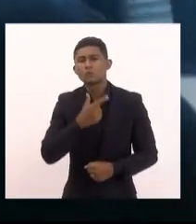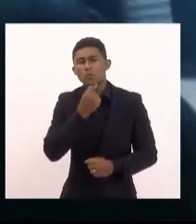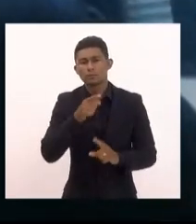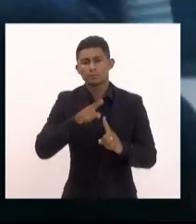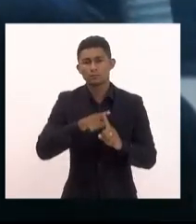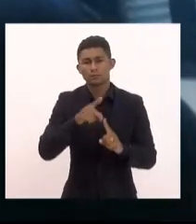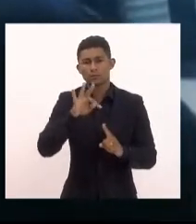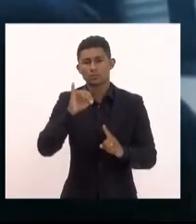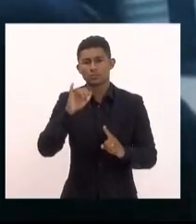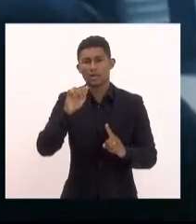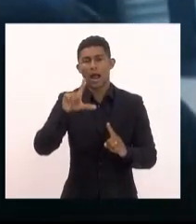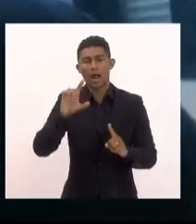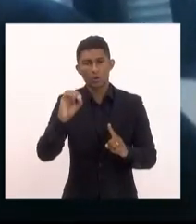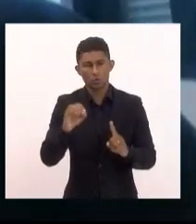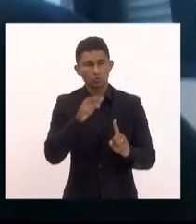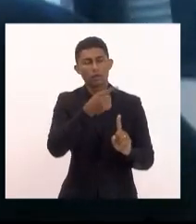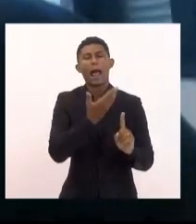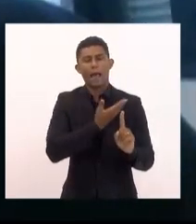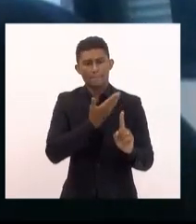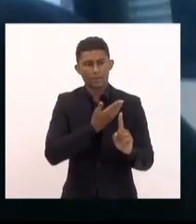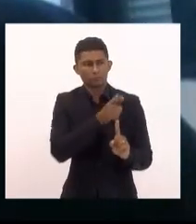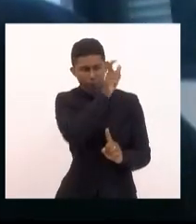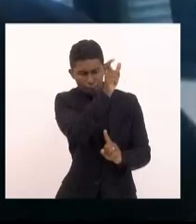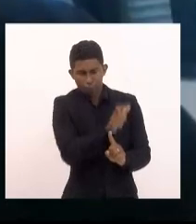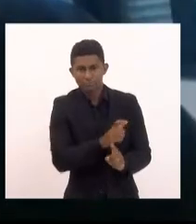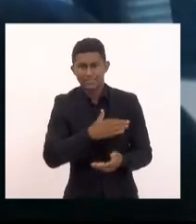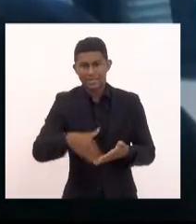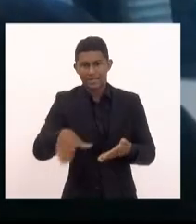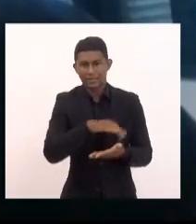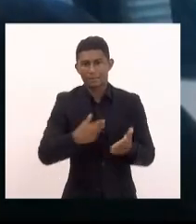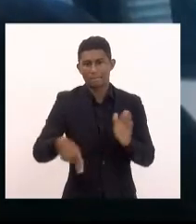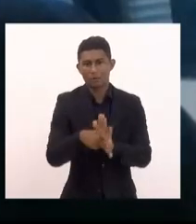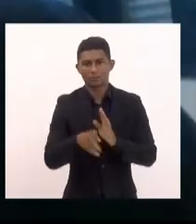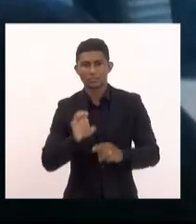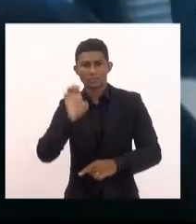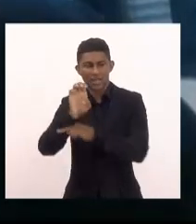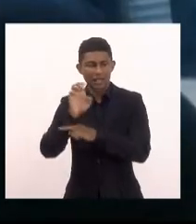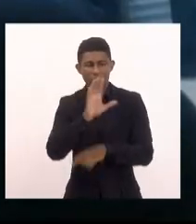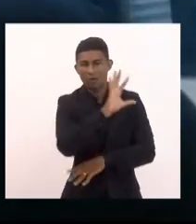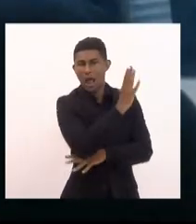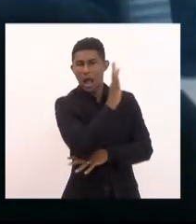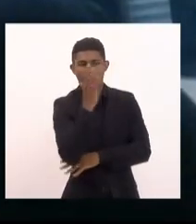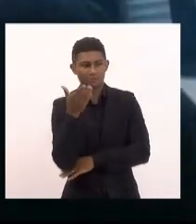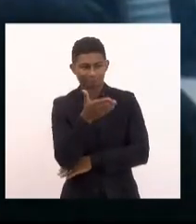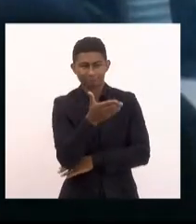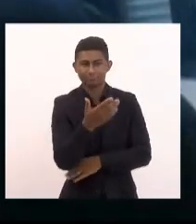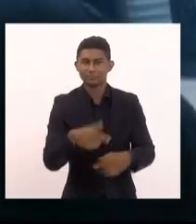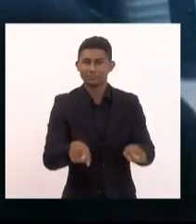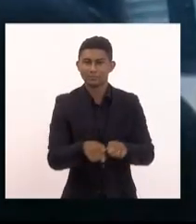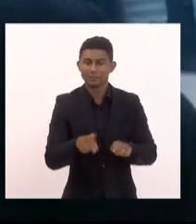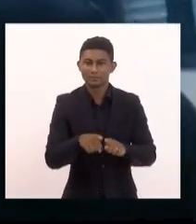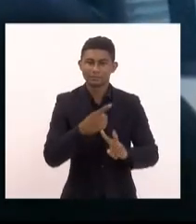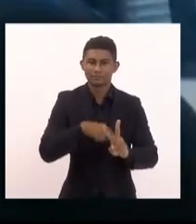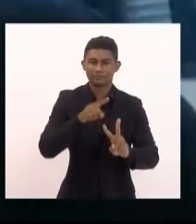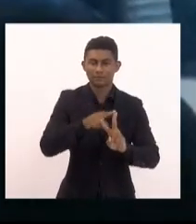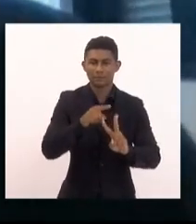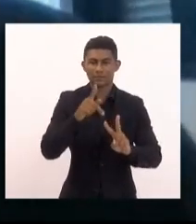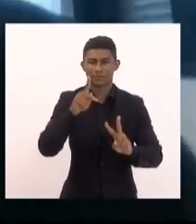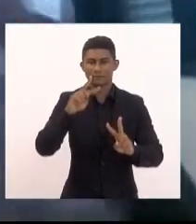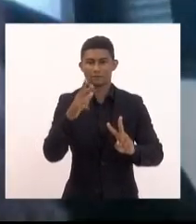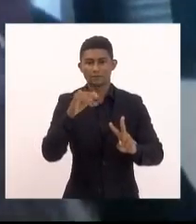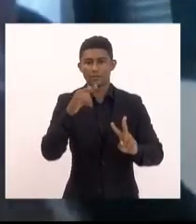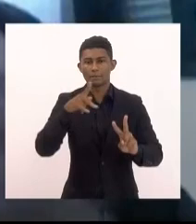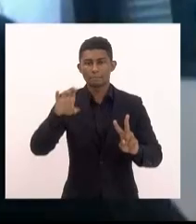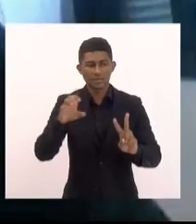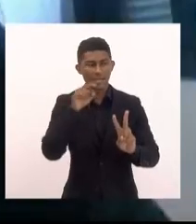nosso companheiro que é secretário estadual do ambiente, e também do Felipe, que é o presidente do INEC,